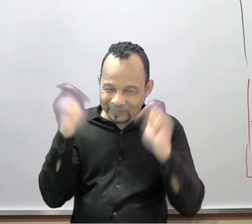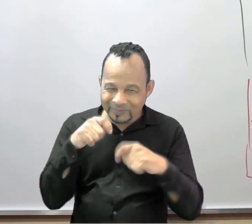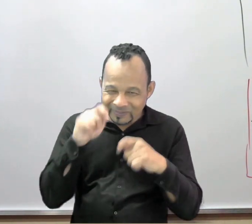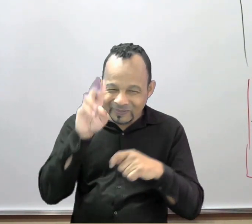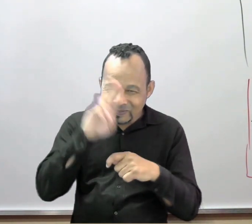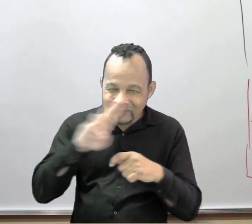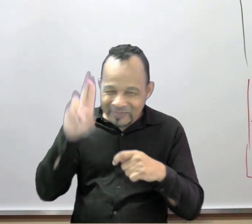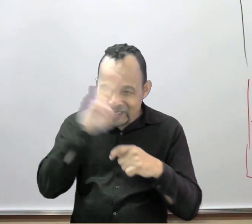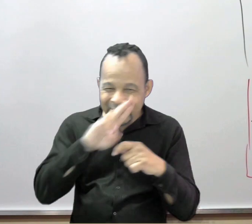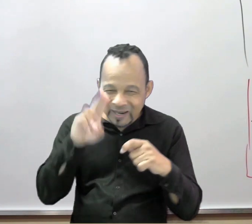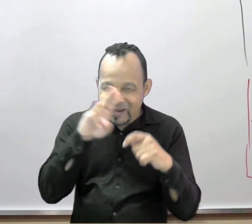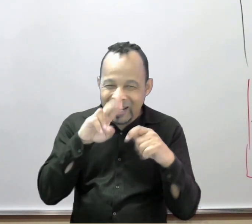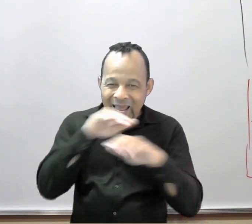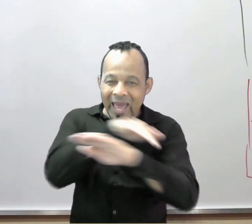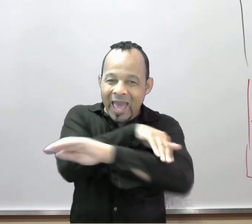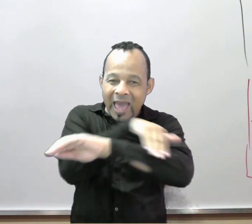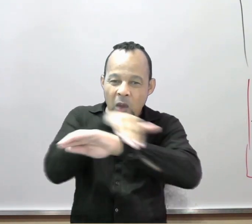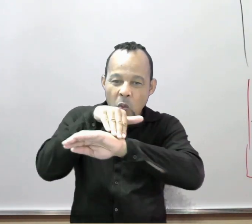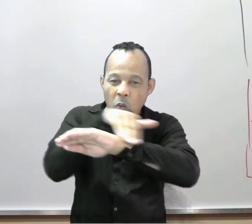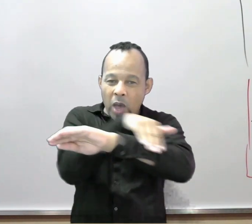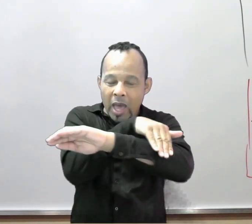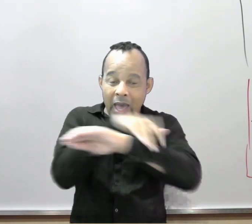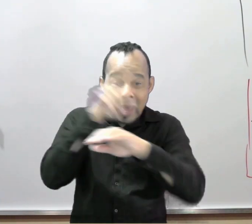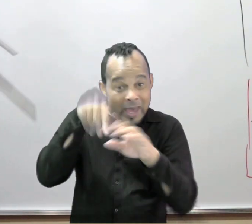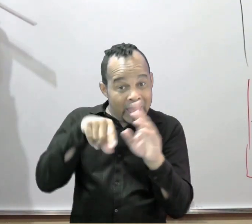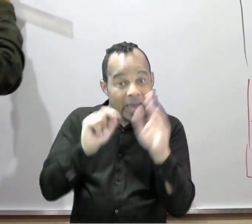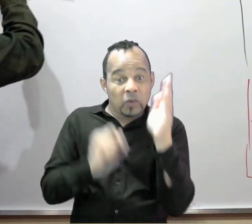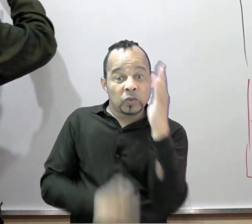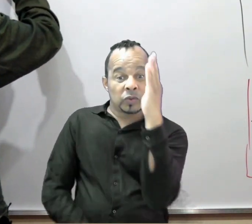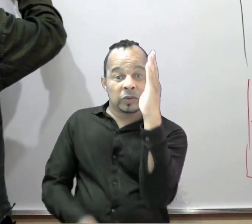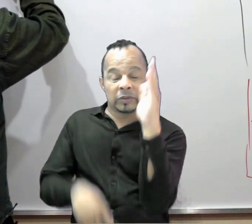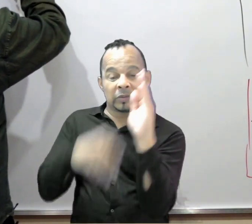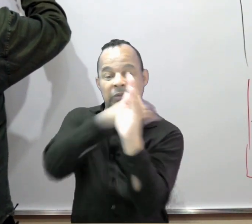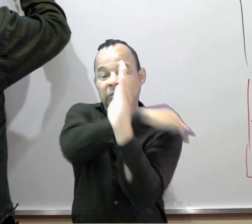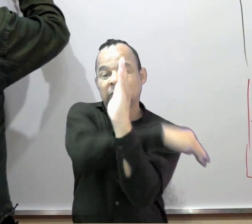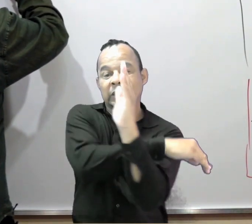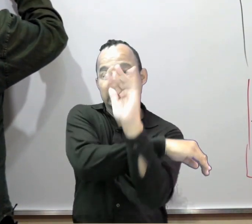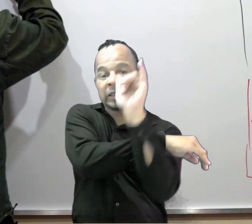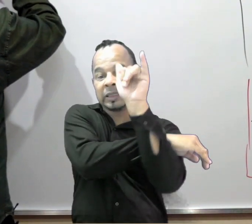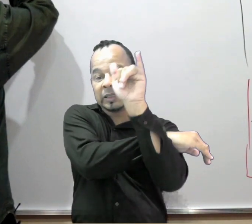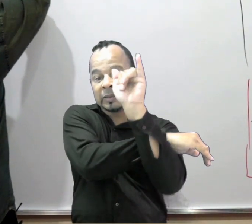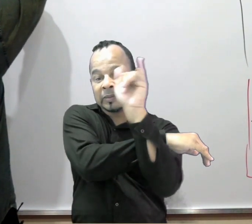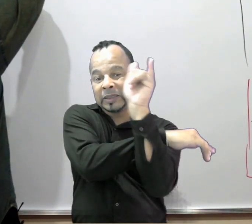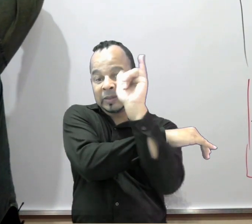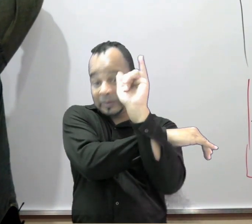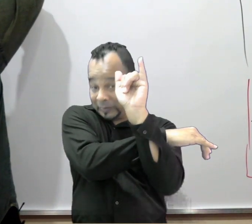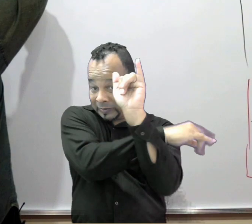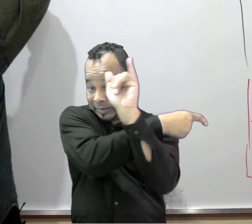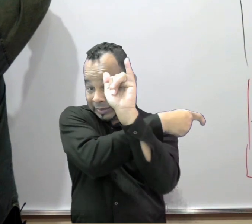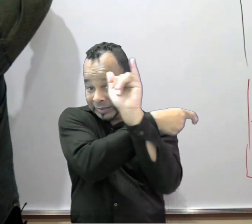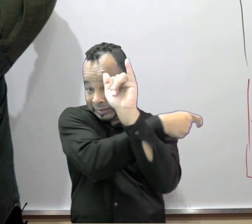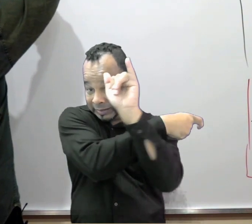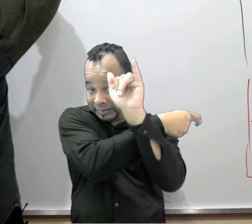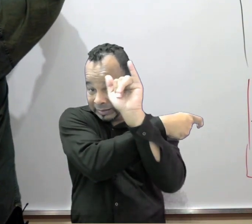Pessoal, dá para desenhar facilmente porque são vetores no plano xy, né? Se fossem